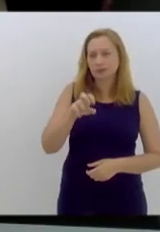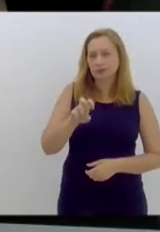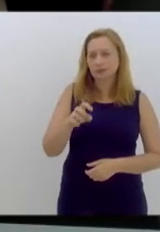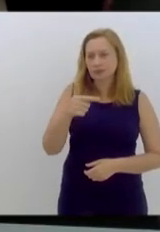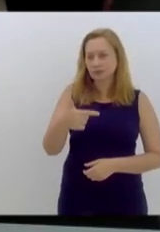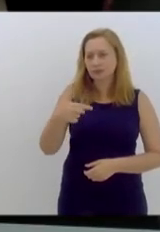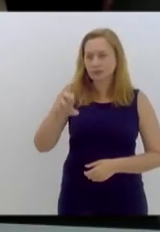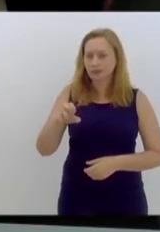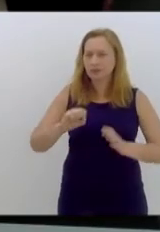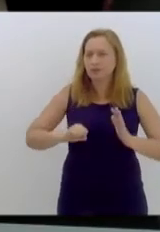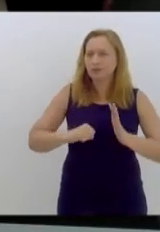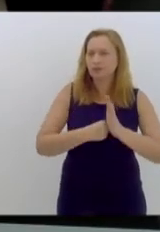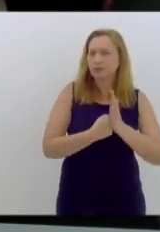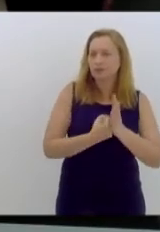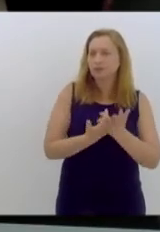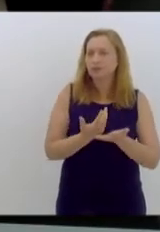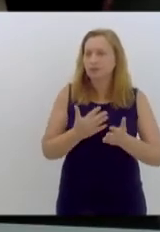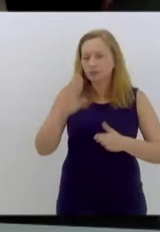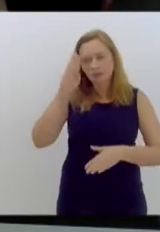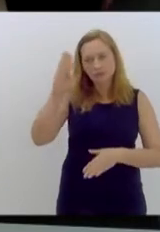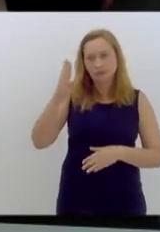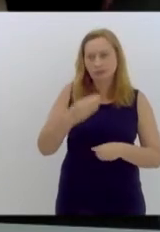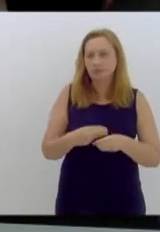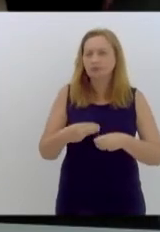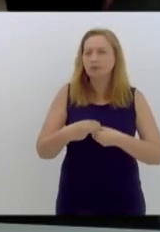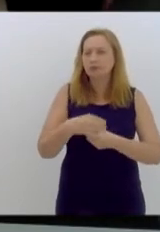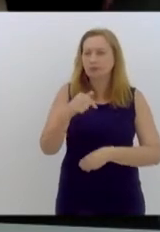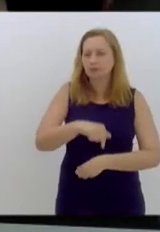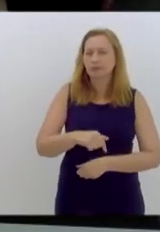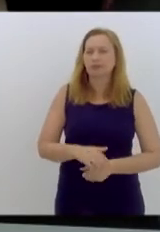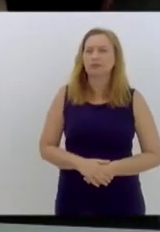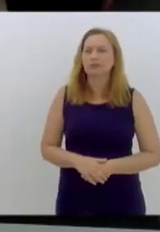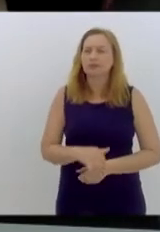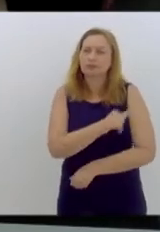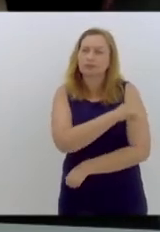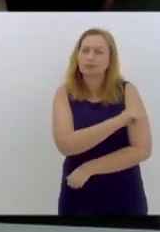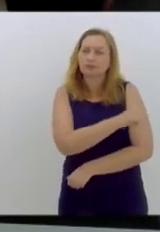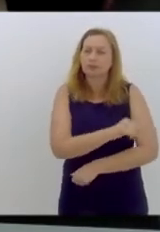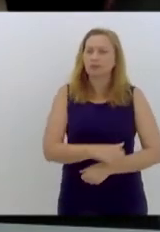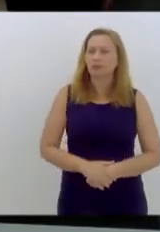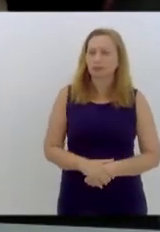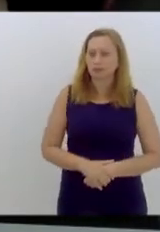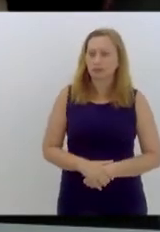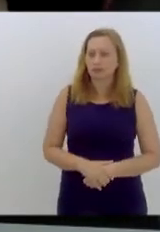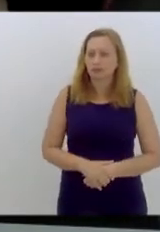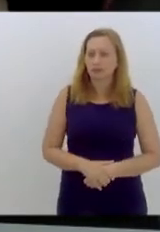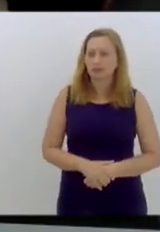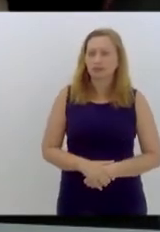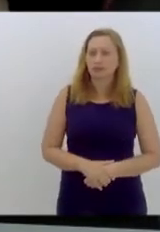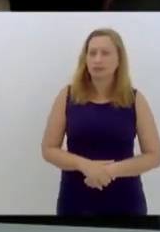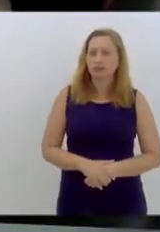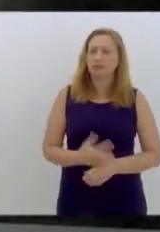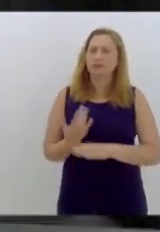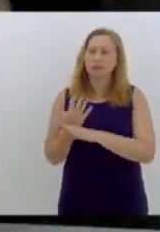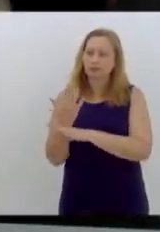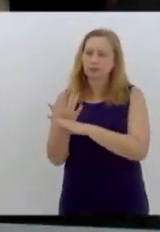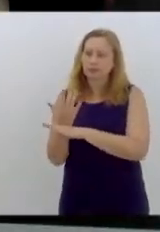o impacto nos principais municípios aqui presentes, Rio de Janeiro, Duque de Caxias,